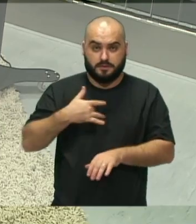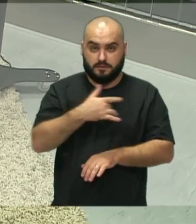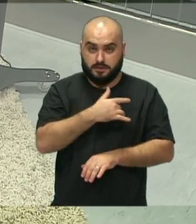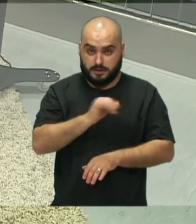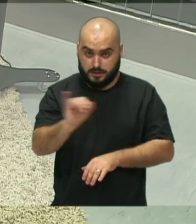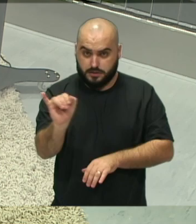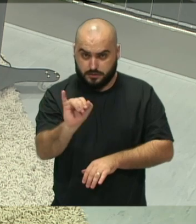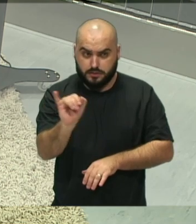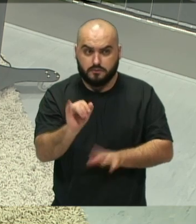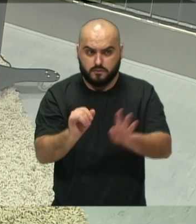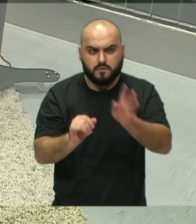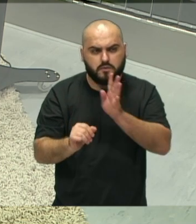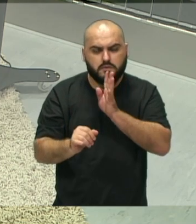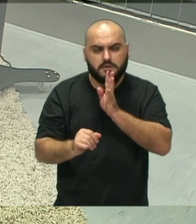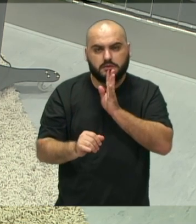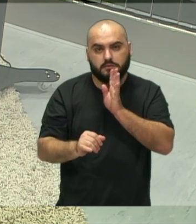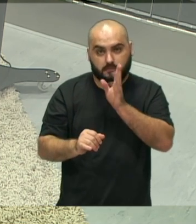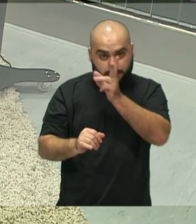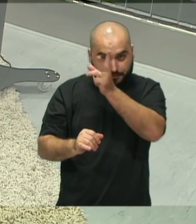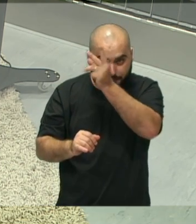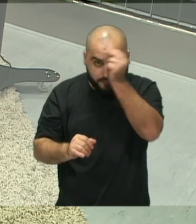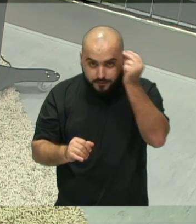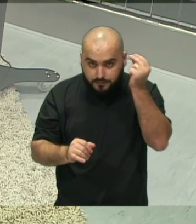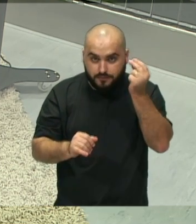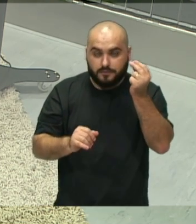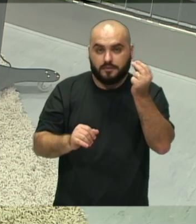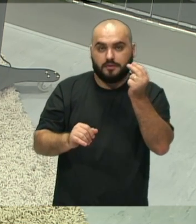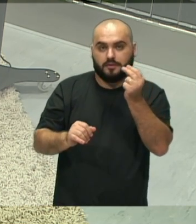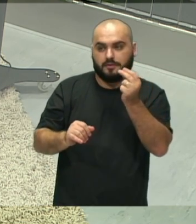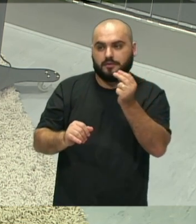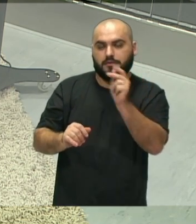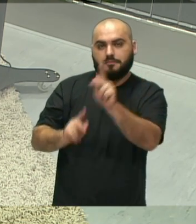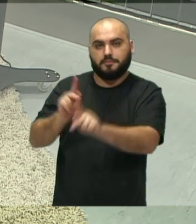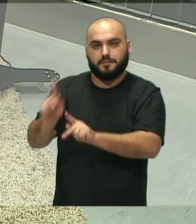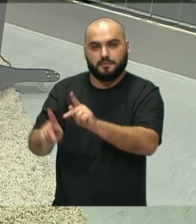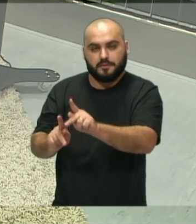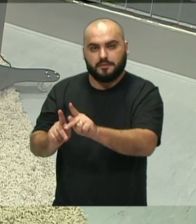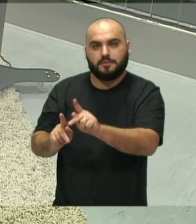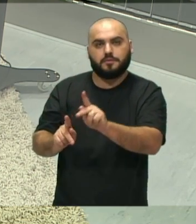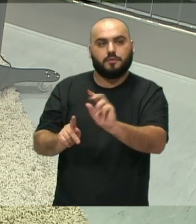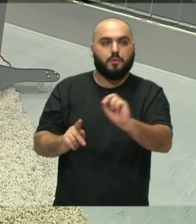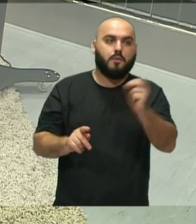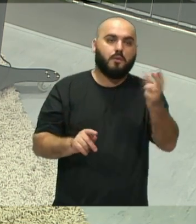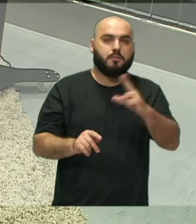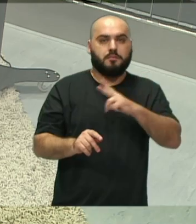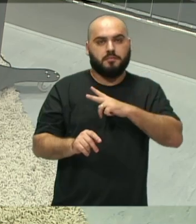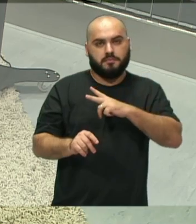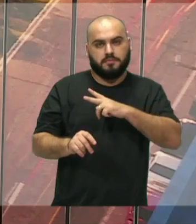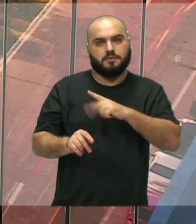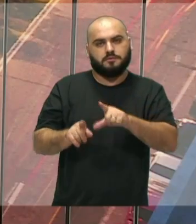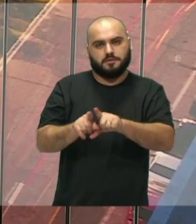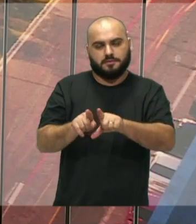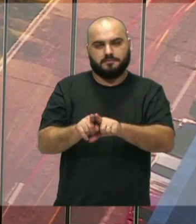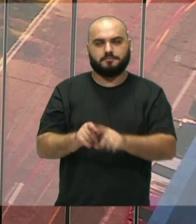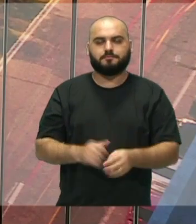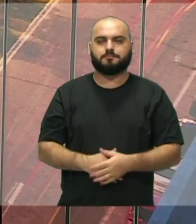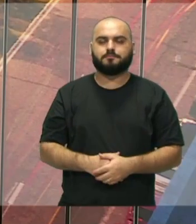Itajaí, tanto do setor público quanto dos hospitais, do setor privado também. Como